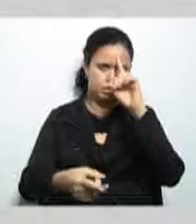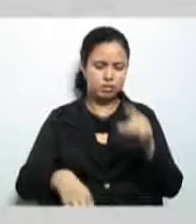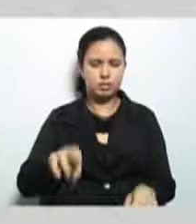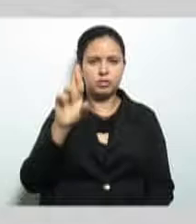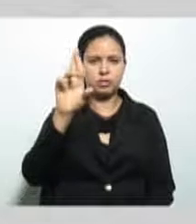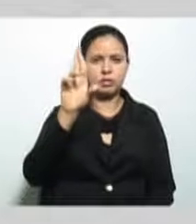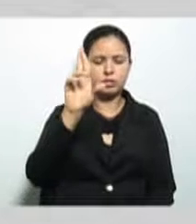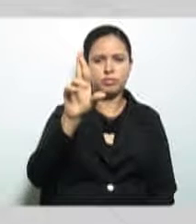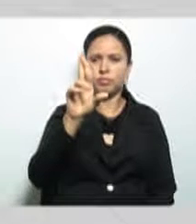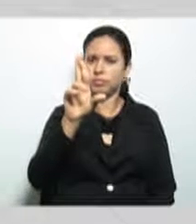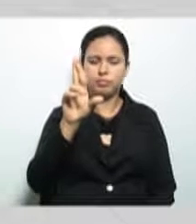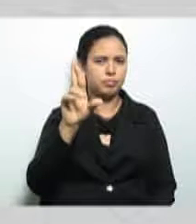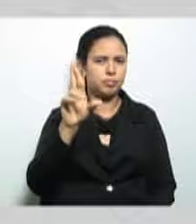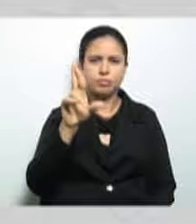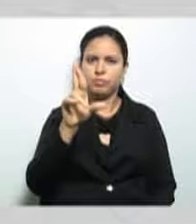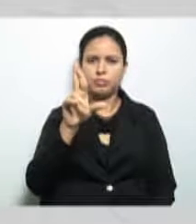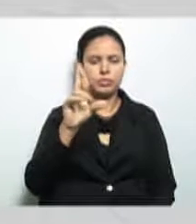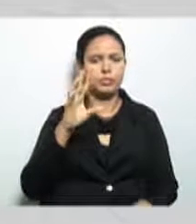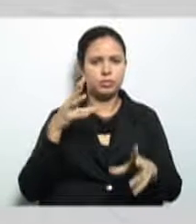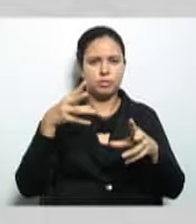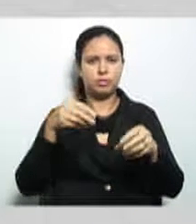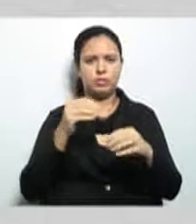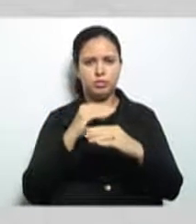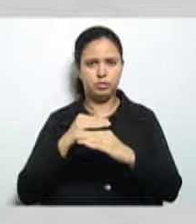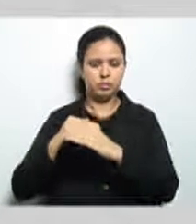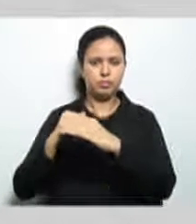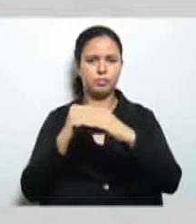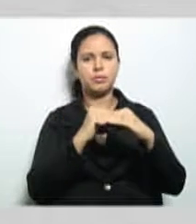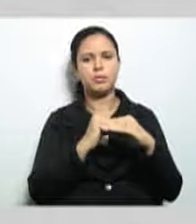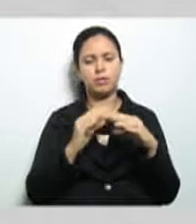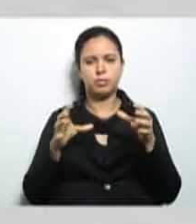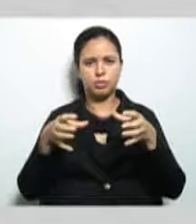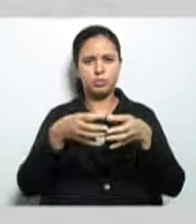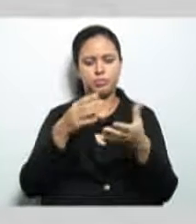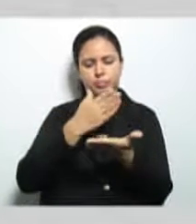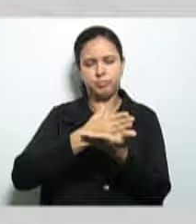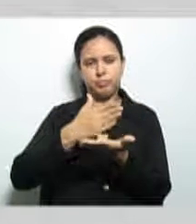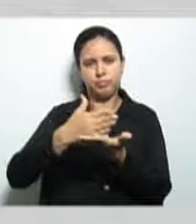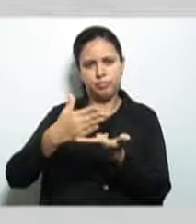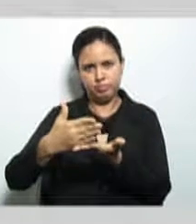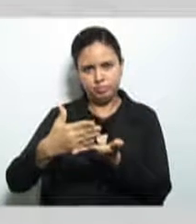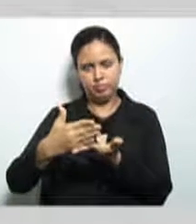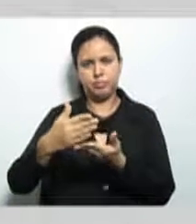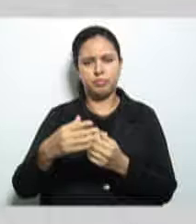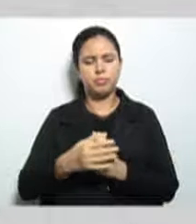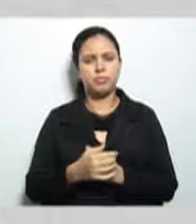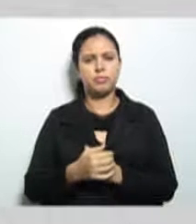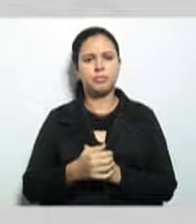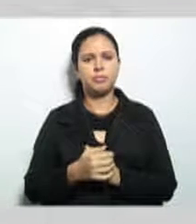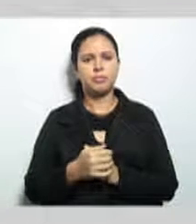era empregado. Era trabalho coletivo e dividido pelas funções.